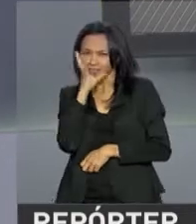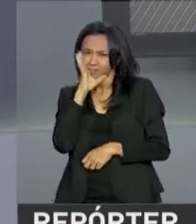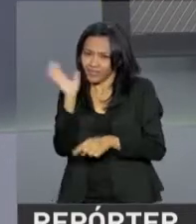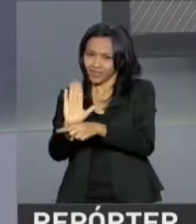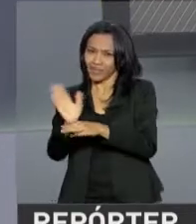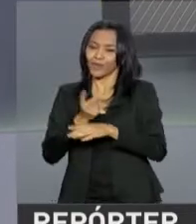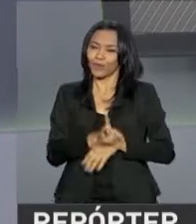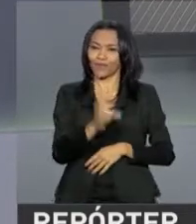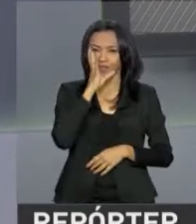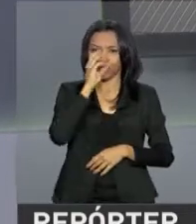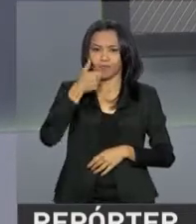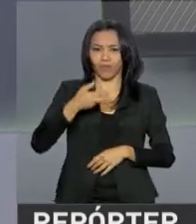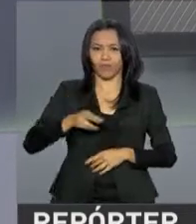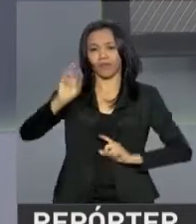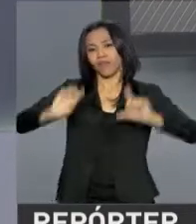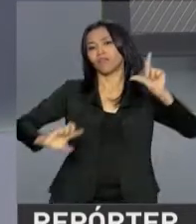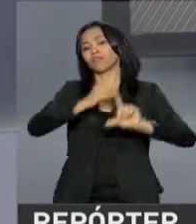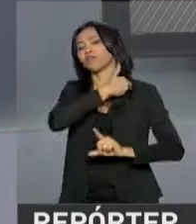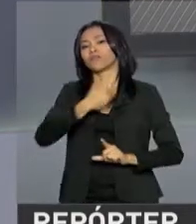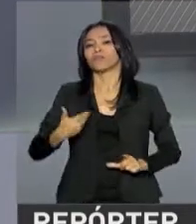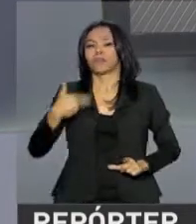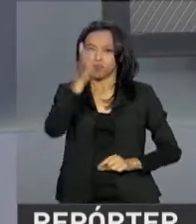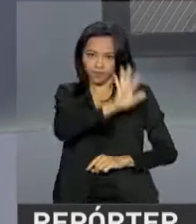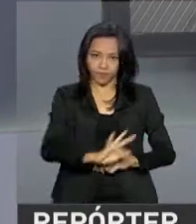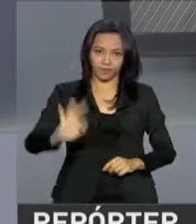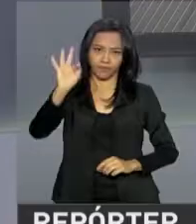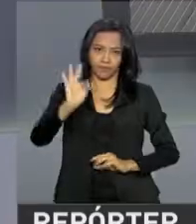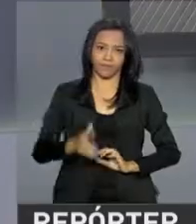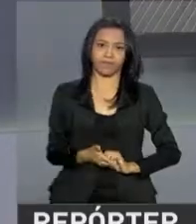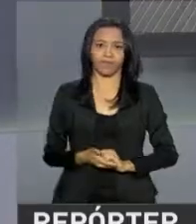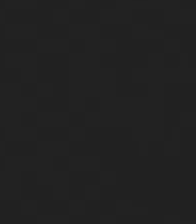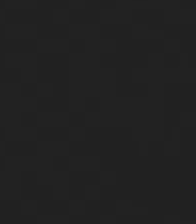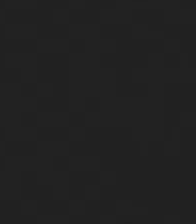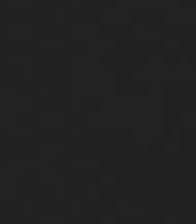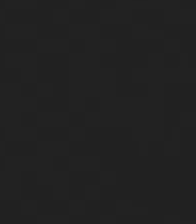continue com a gente aqui na nbr a tv do governo federal